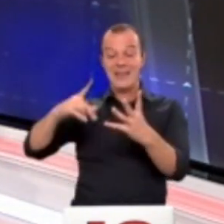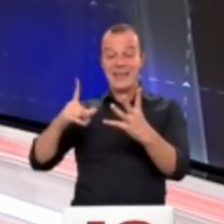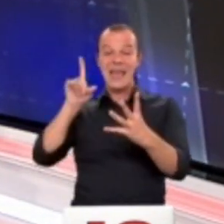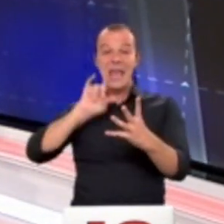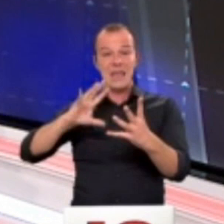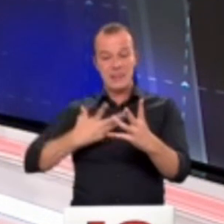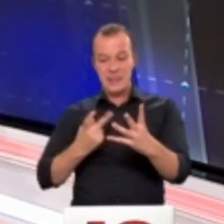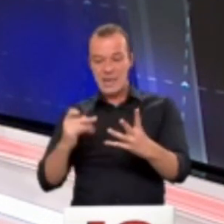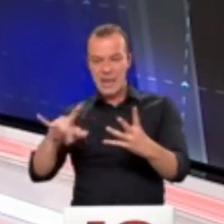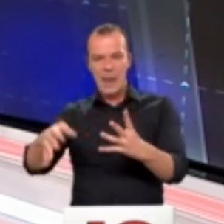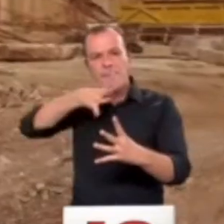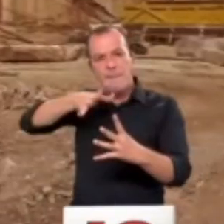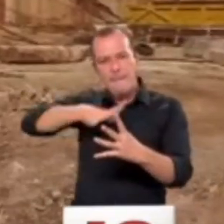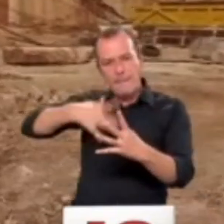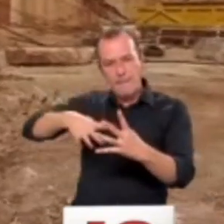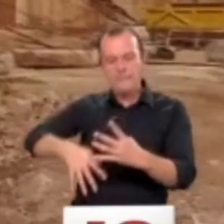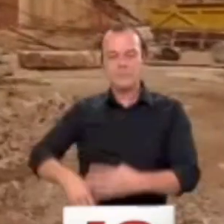Melchior.